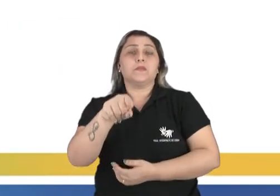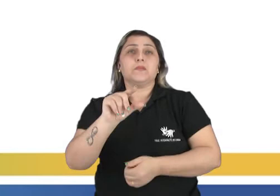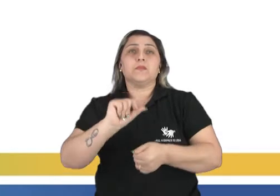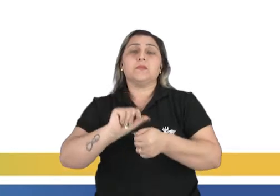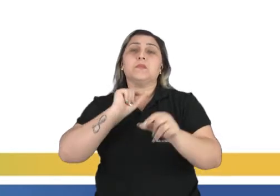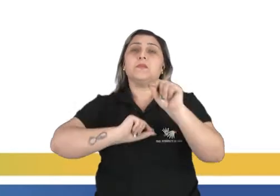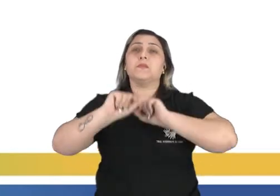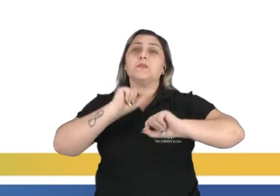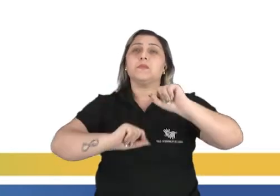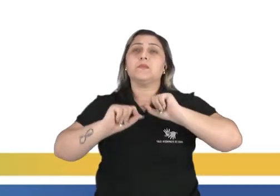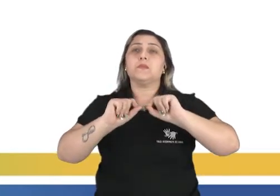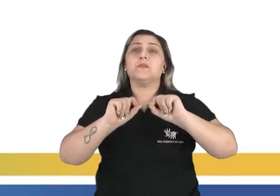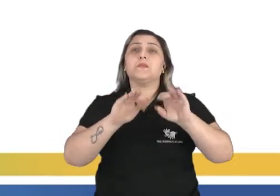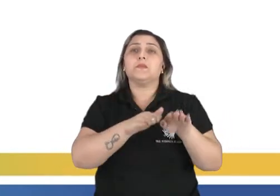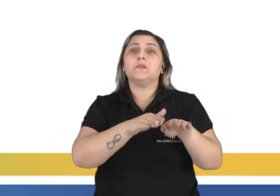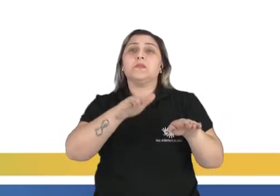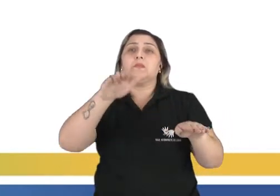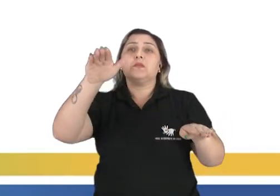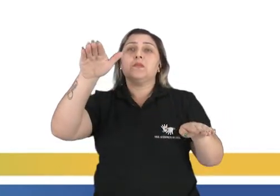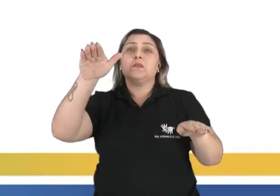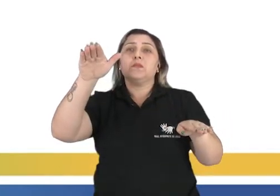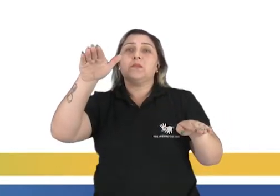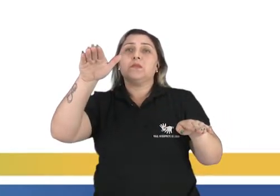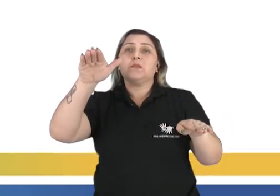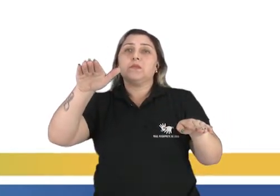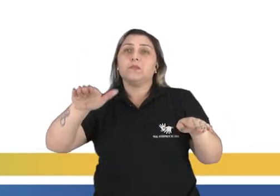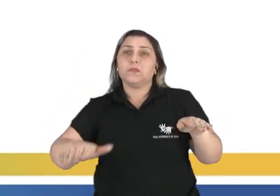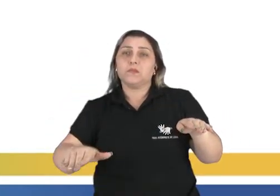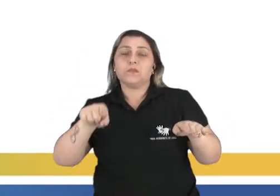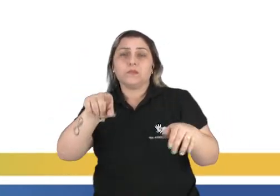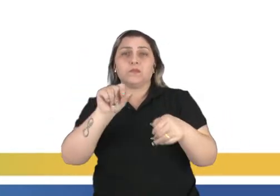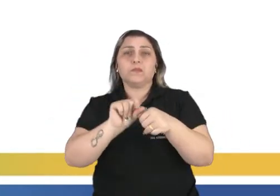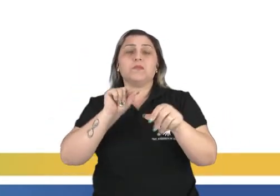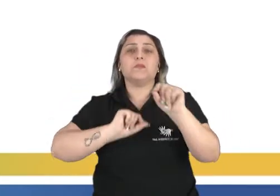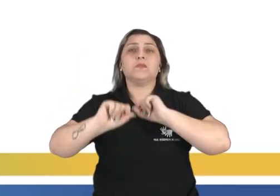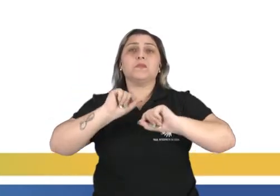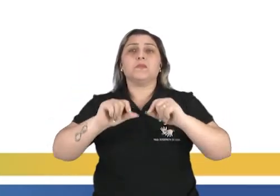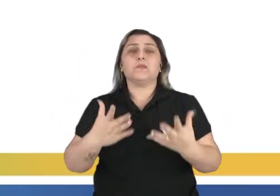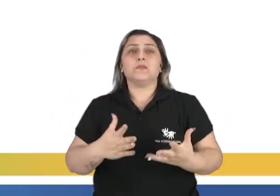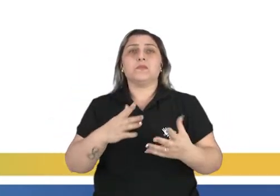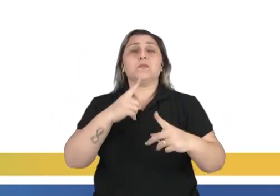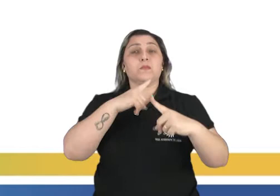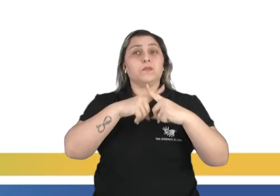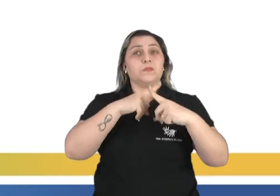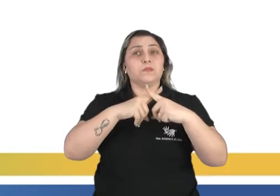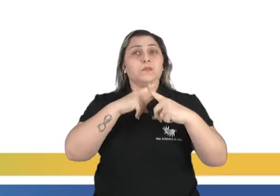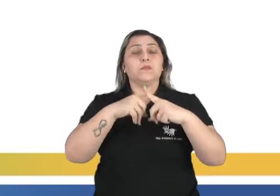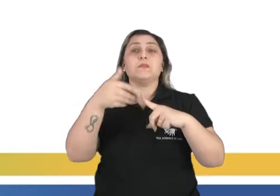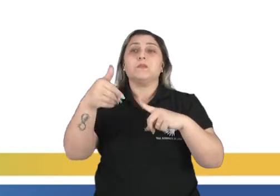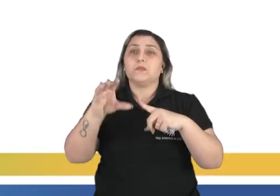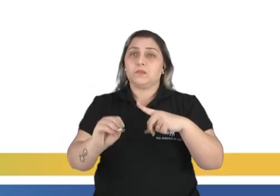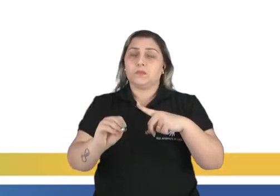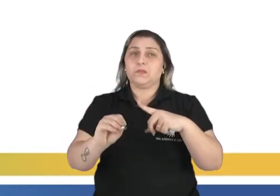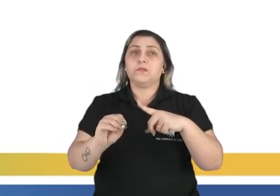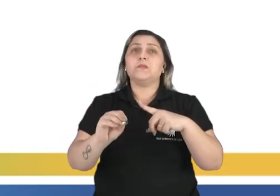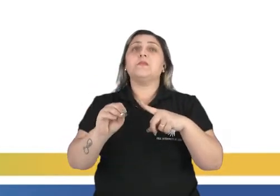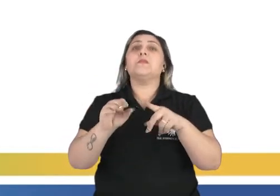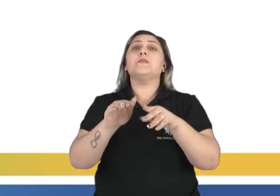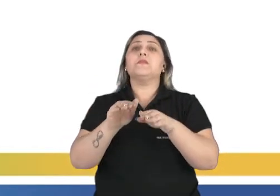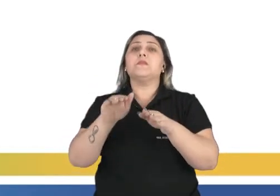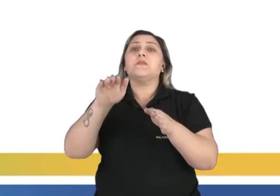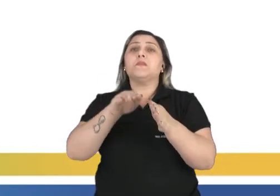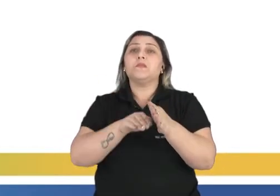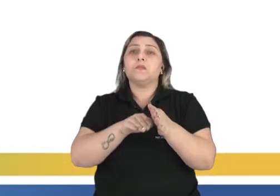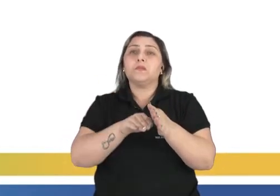vai fazer o quê? Quando é do maior para o menor, você vai fazer o quê? Você vai multiplicar por 10. Quando é do